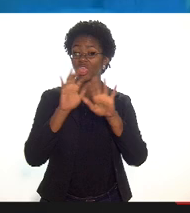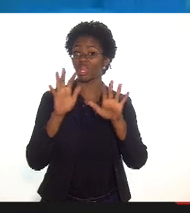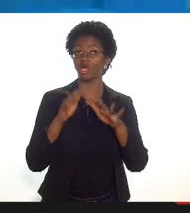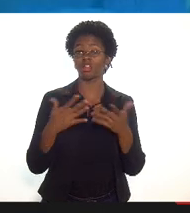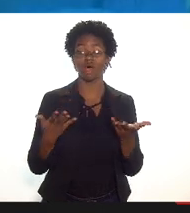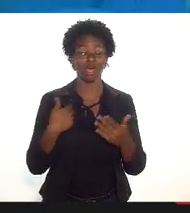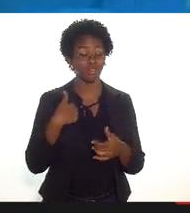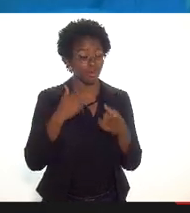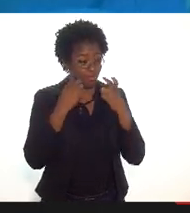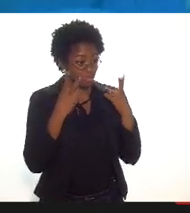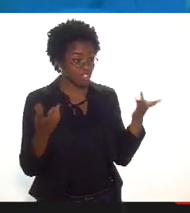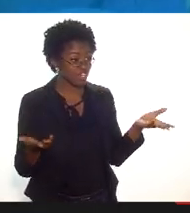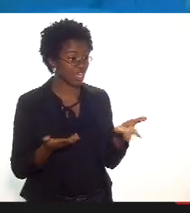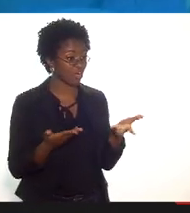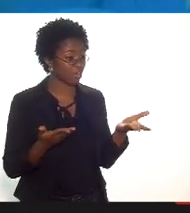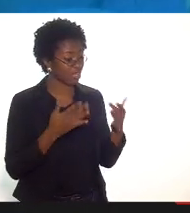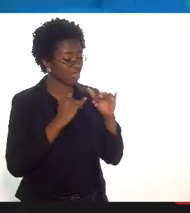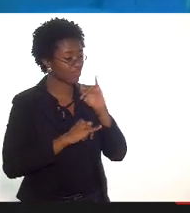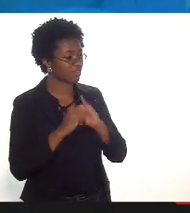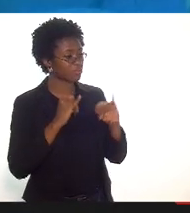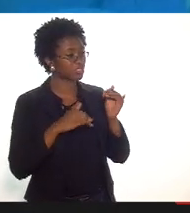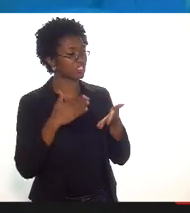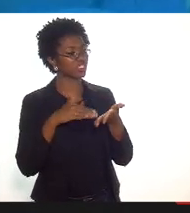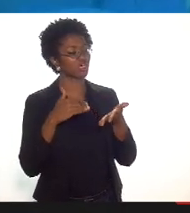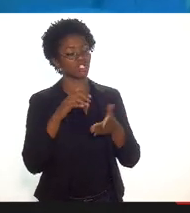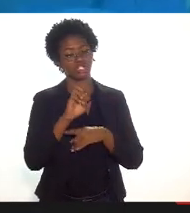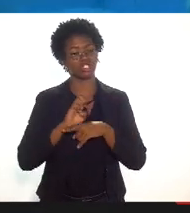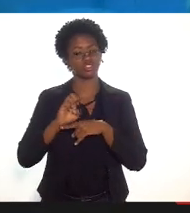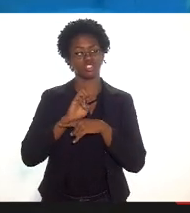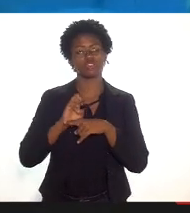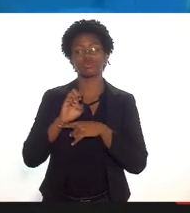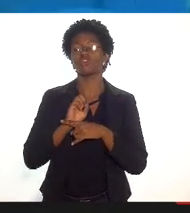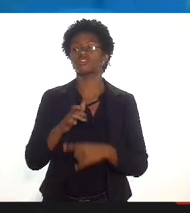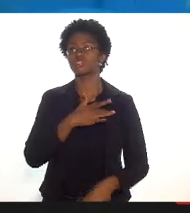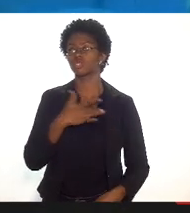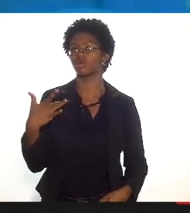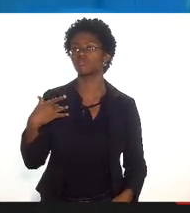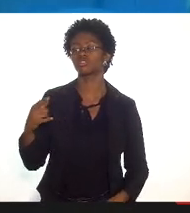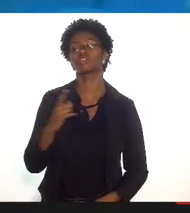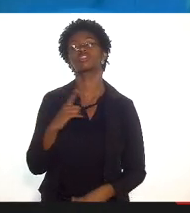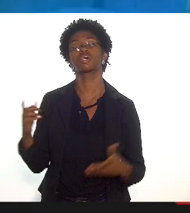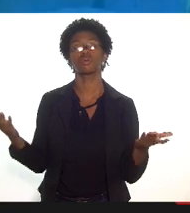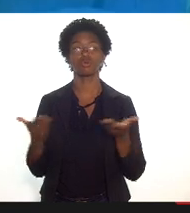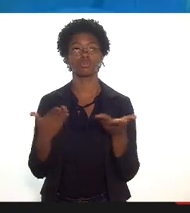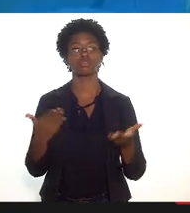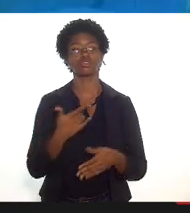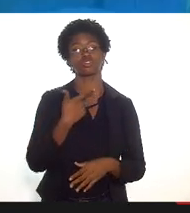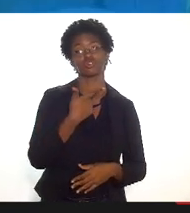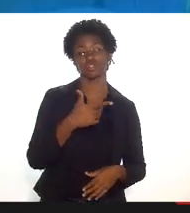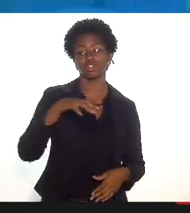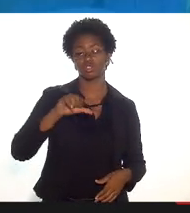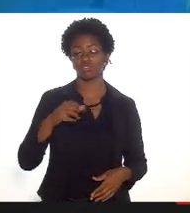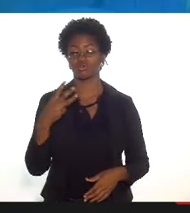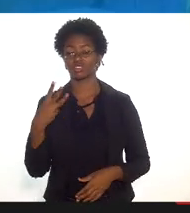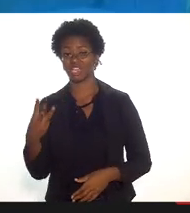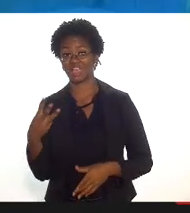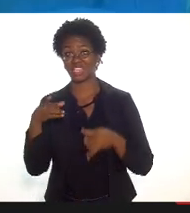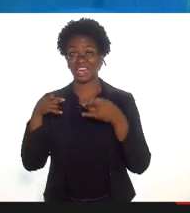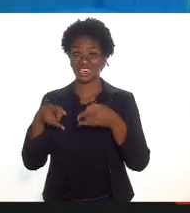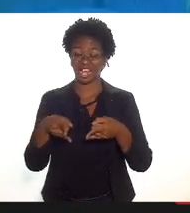vejo agora a informação da Secretaria Estadual de Saúde, da regulação, que existem hoje 293